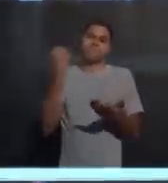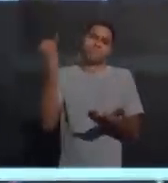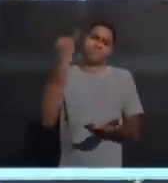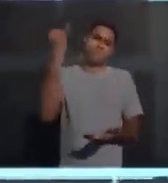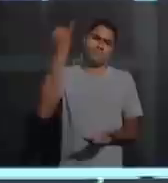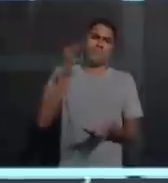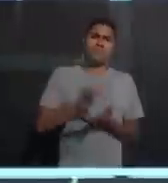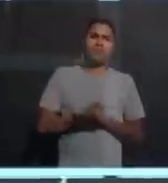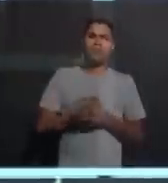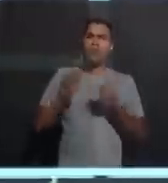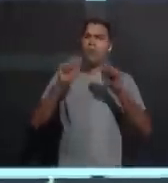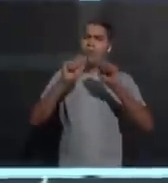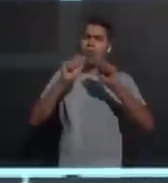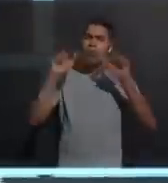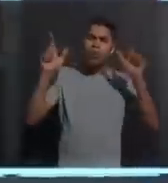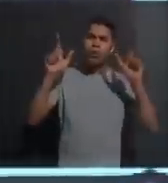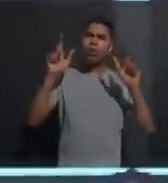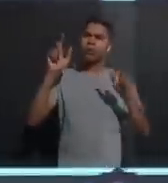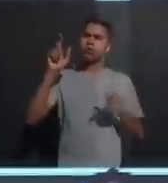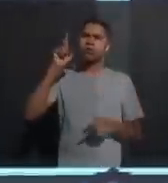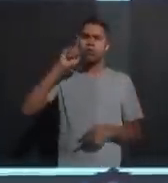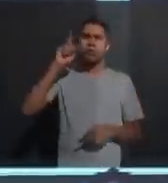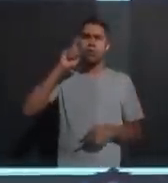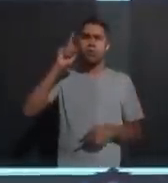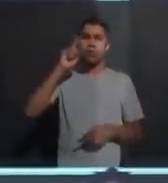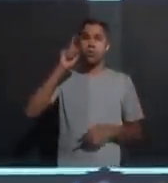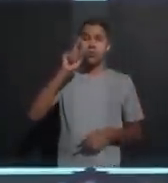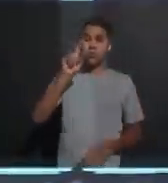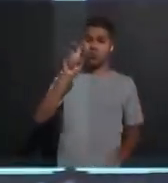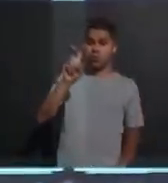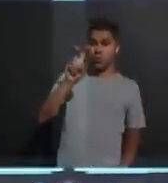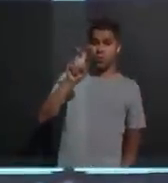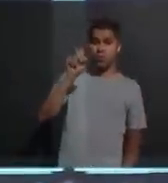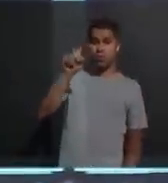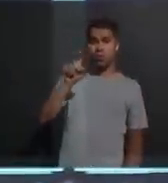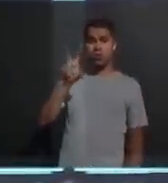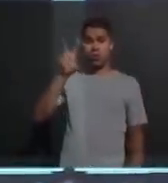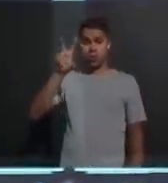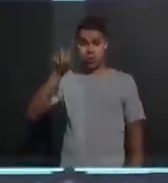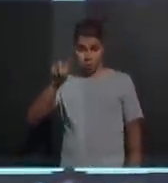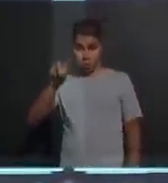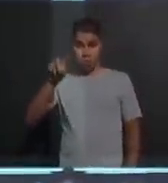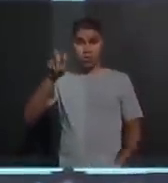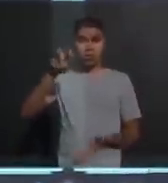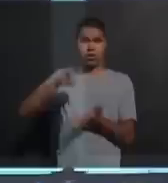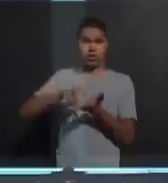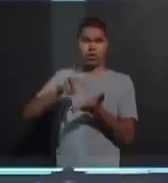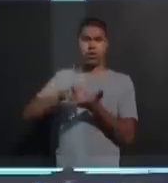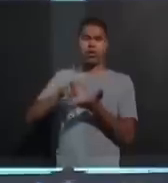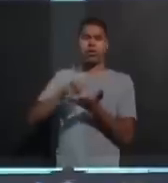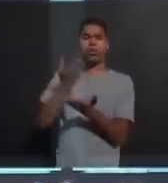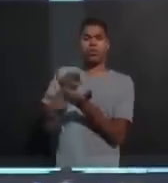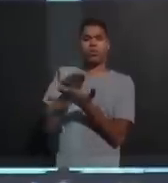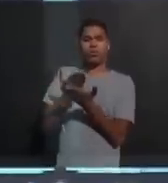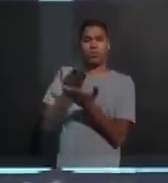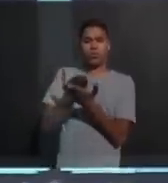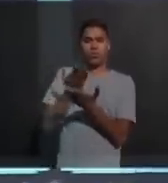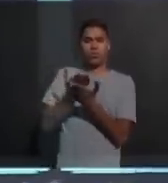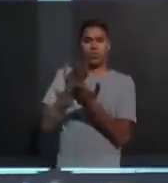eu acordo todos os dias 5 50 da manhã o estudo estou fazendo seminário teológico